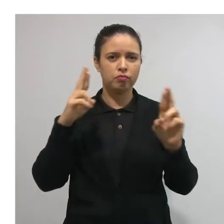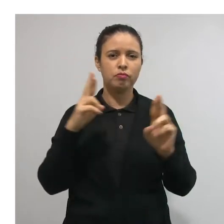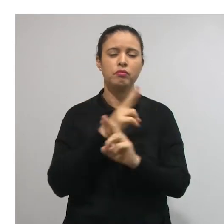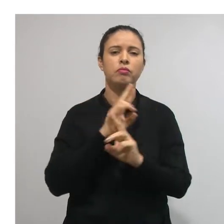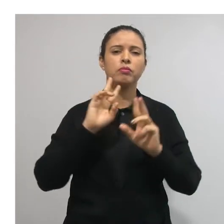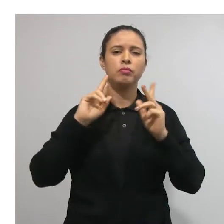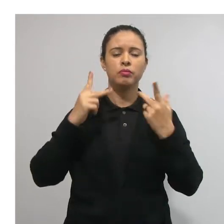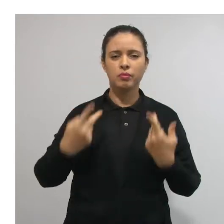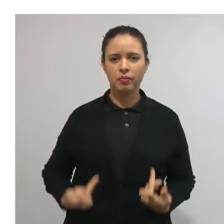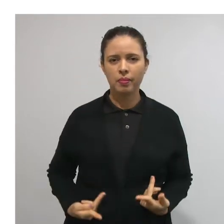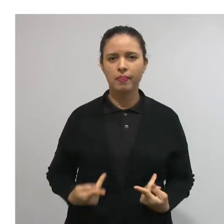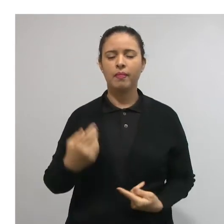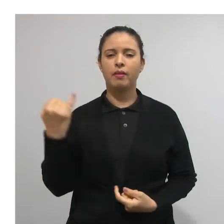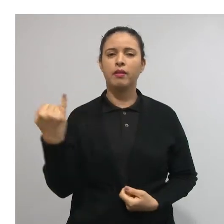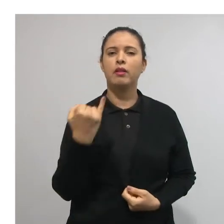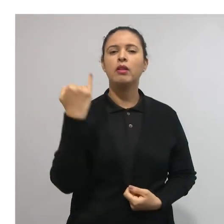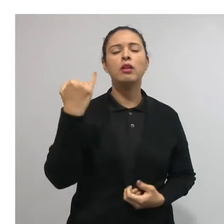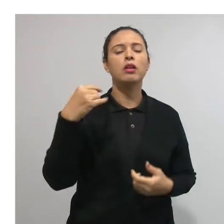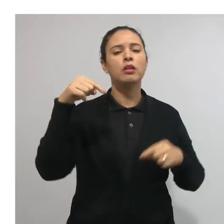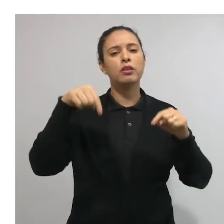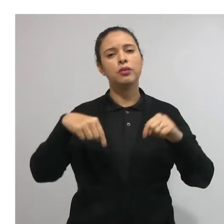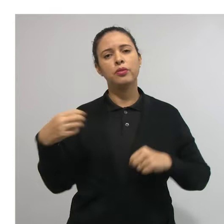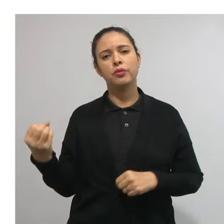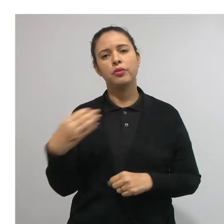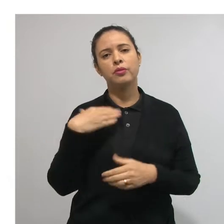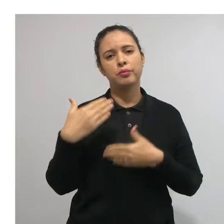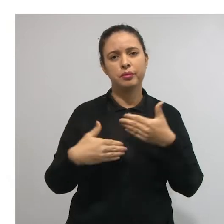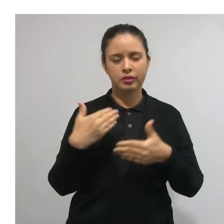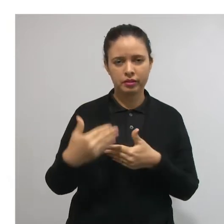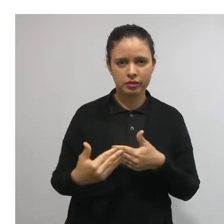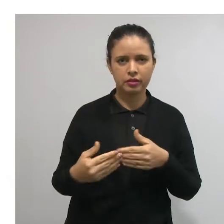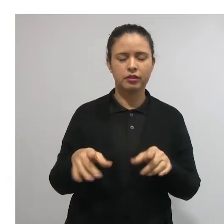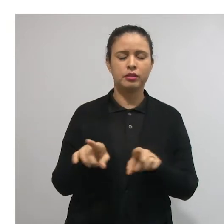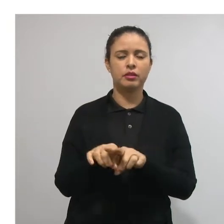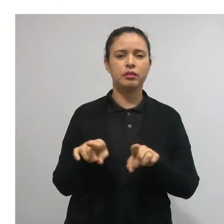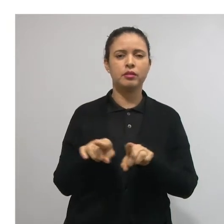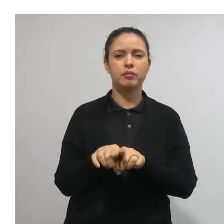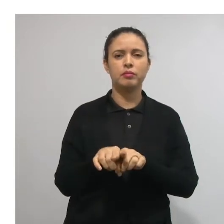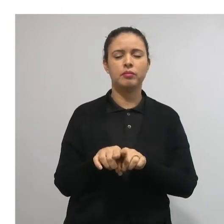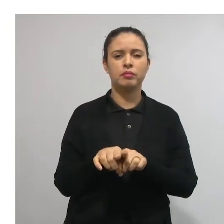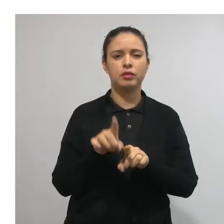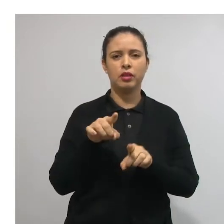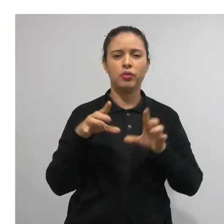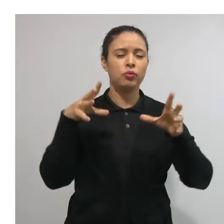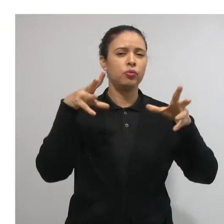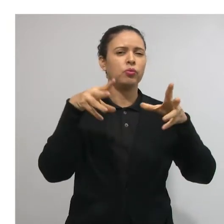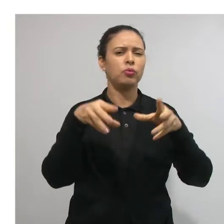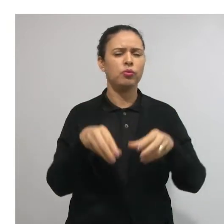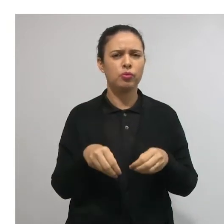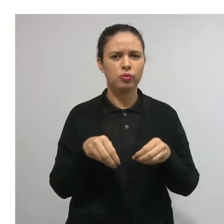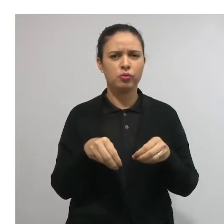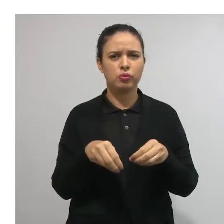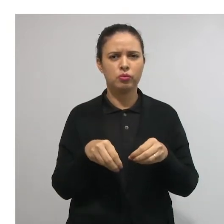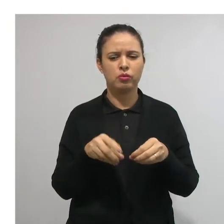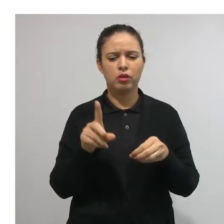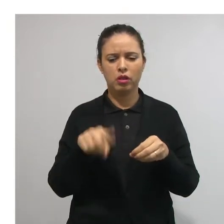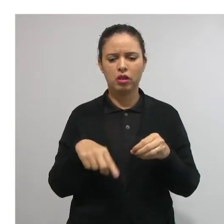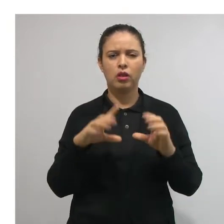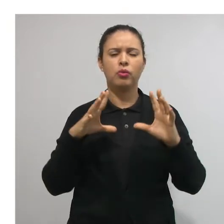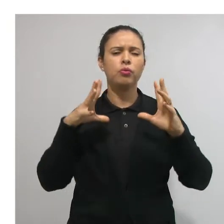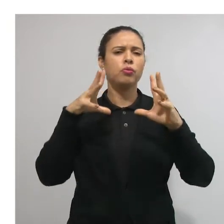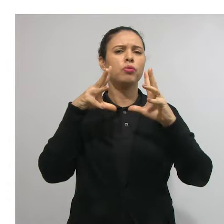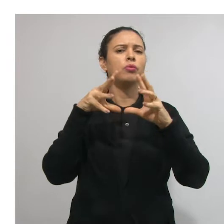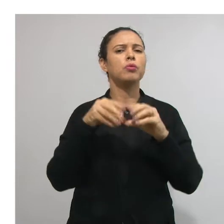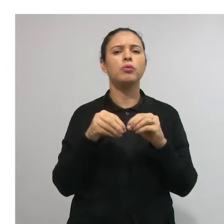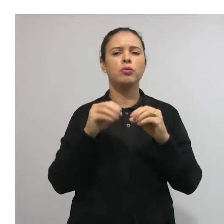e a importância, né, neste novo processo. Você vai entender também a relação entre o todo, tá? É o todo mesmo aqui, tá